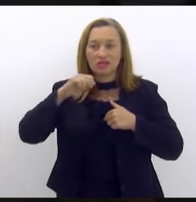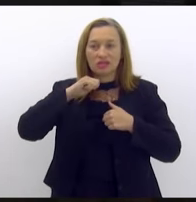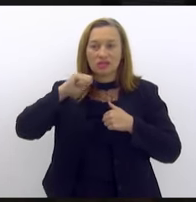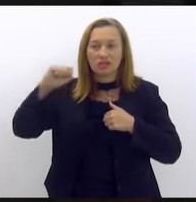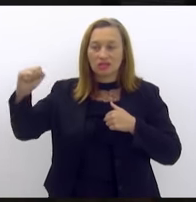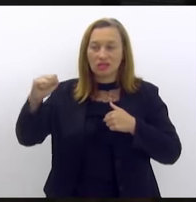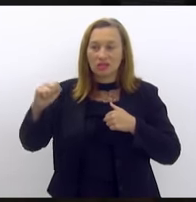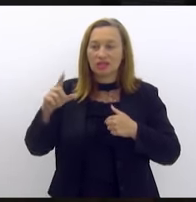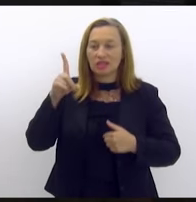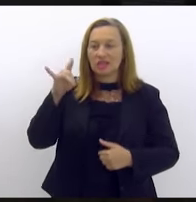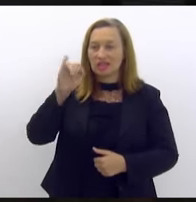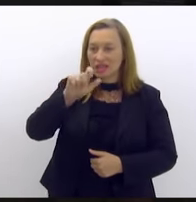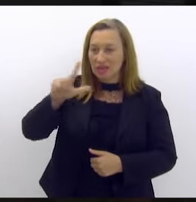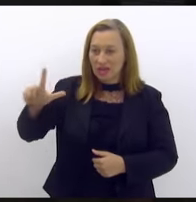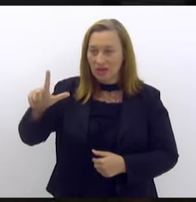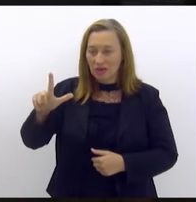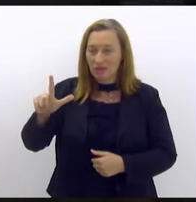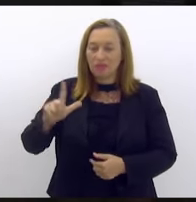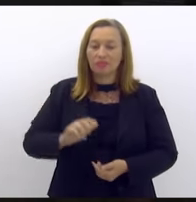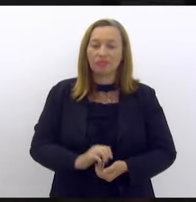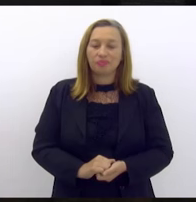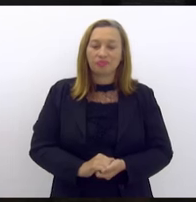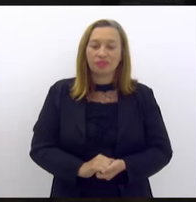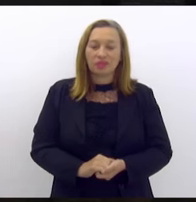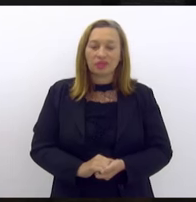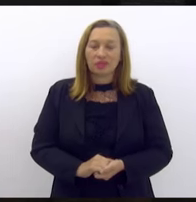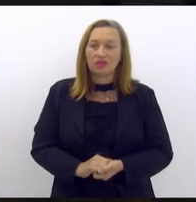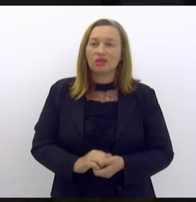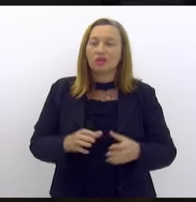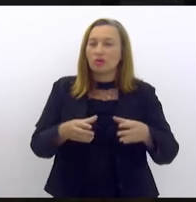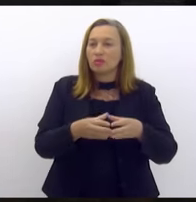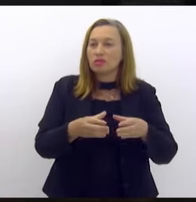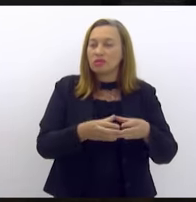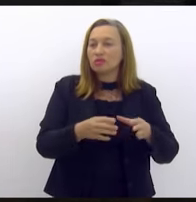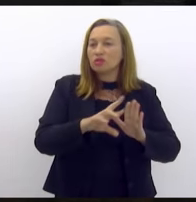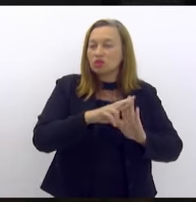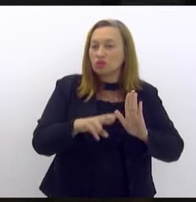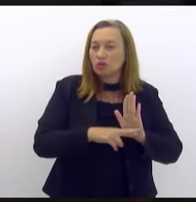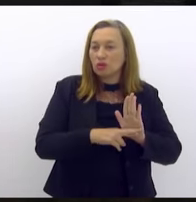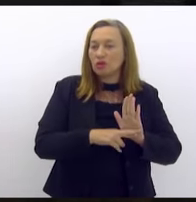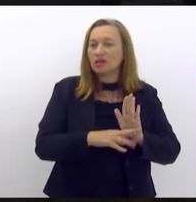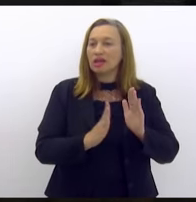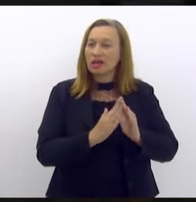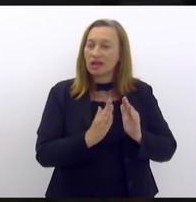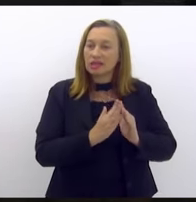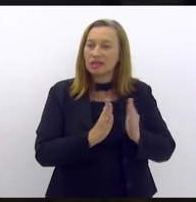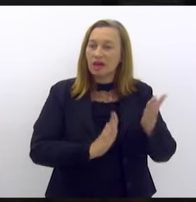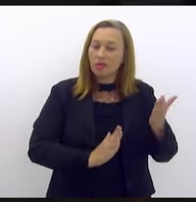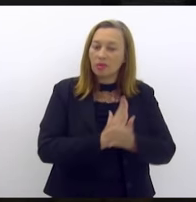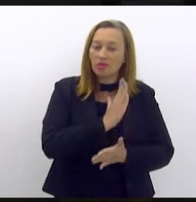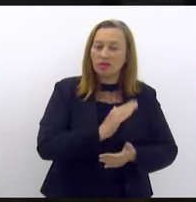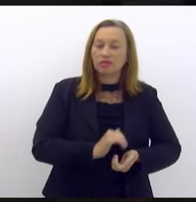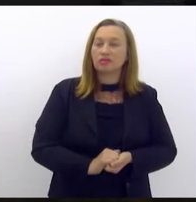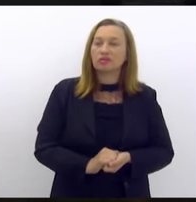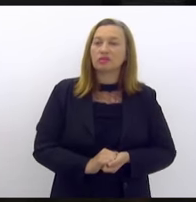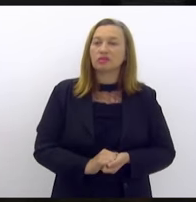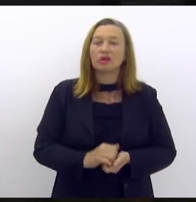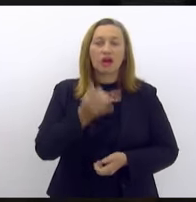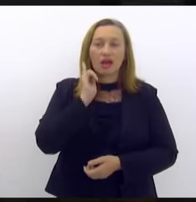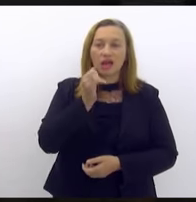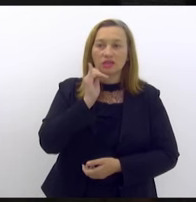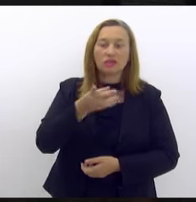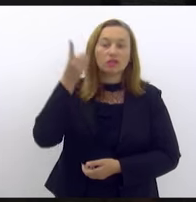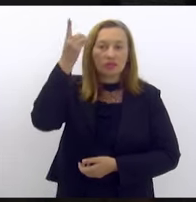senhor Daniel Miguel Klabin. Parecer da Comissão de Normas Internas e Proposições Externas, favorável,